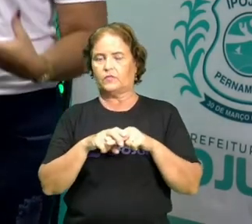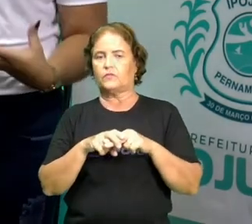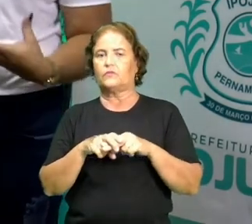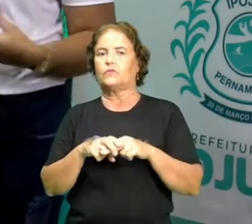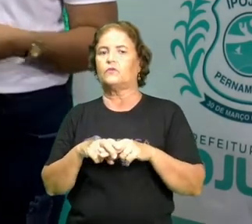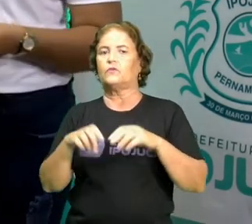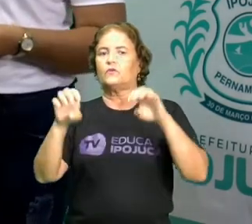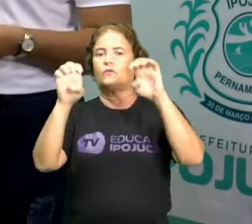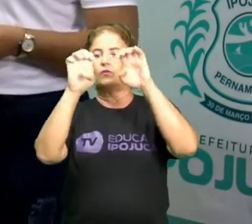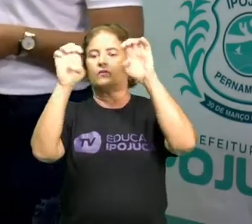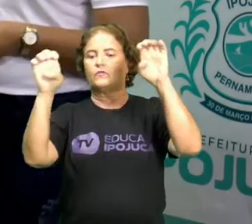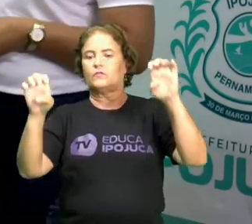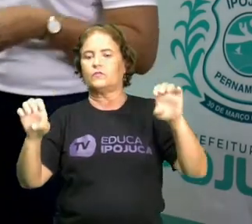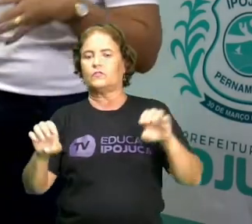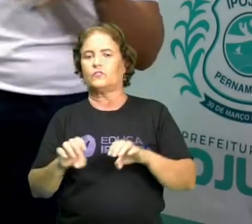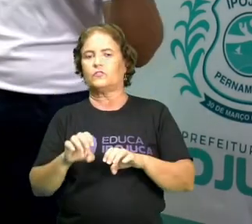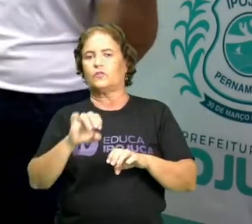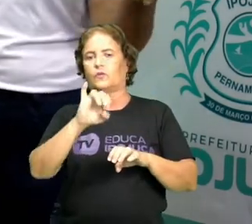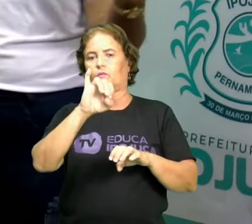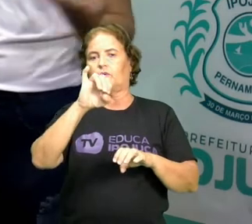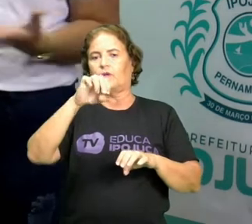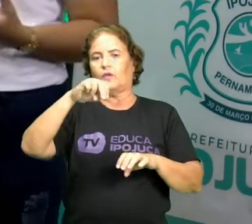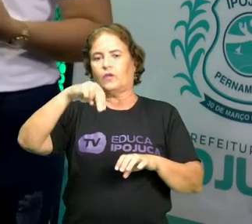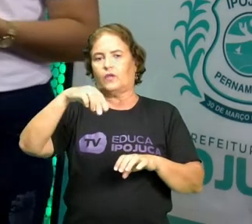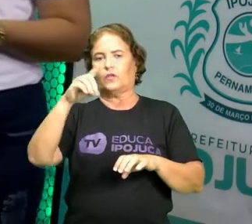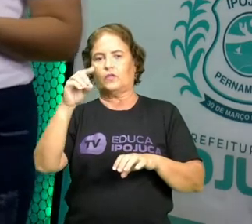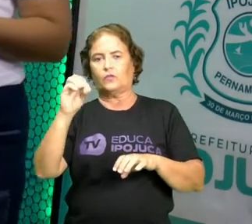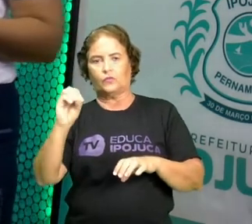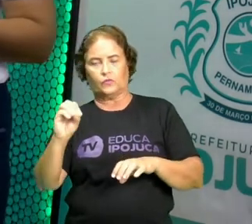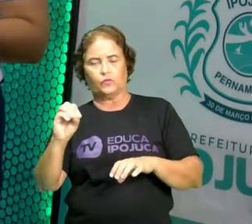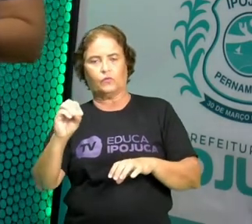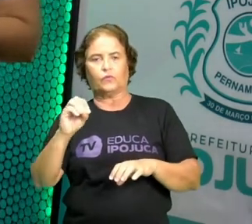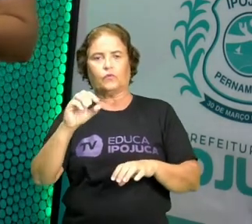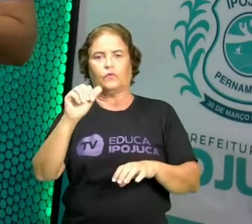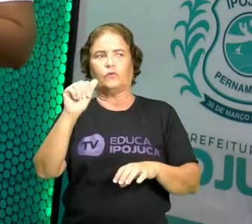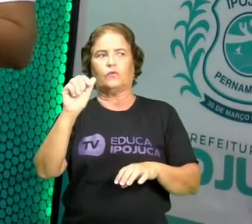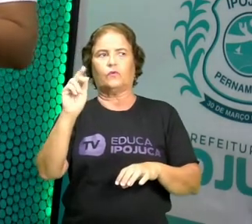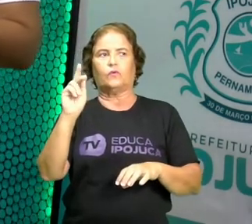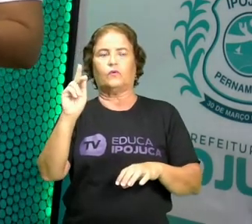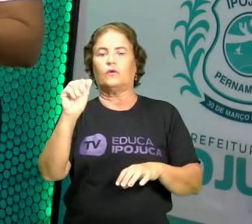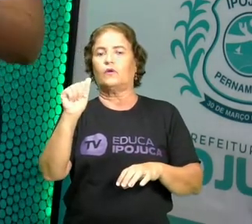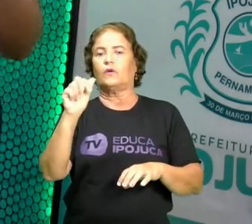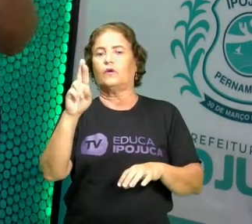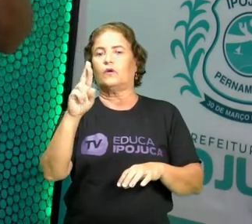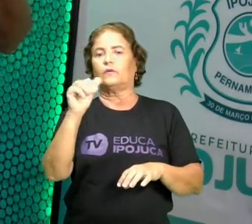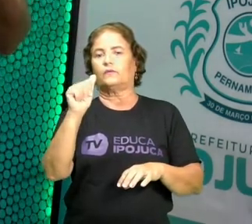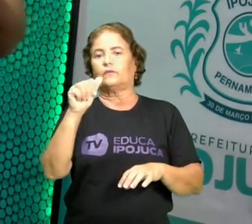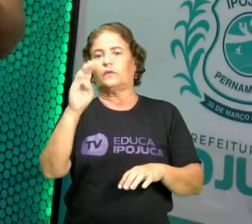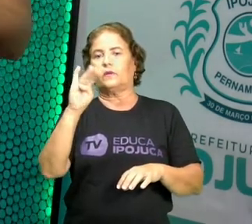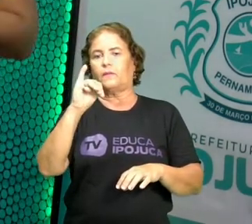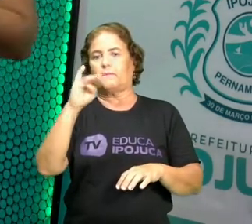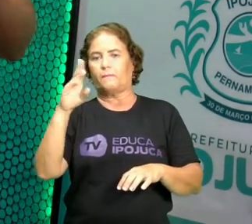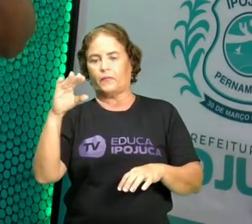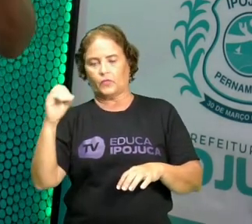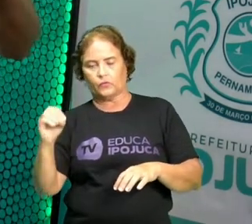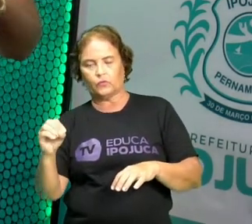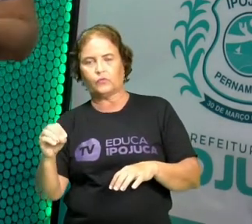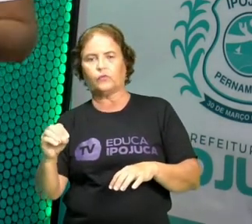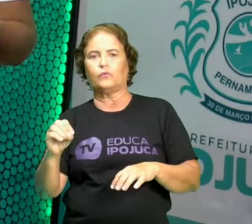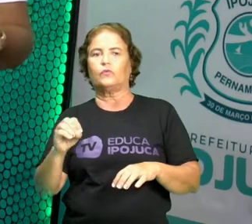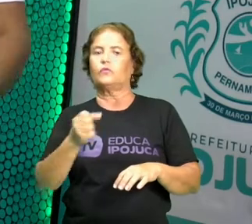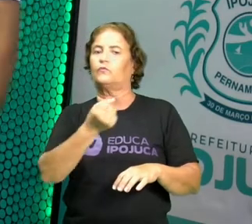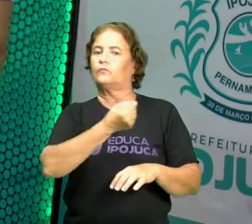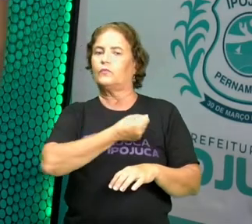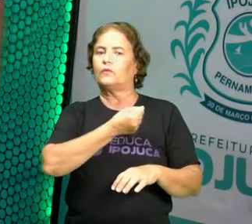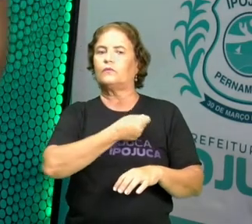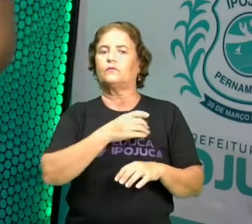de numeração, porque a gente tem a participação de um monte de gente que contribuiu, né, para que os nossos números chegassem ao que a gente tem hoje, que é o número